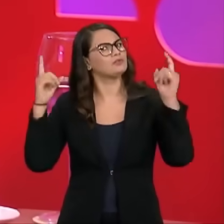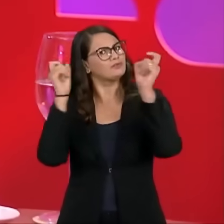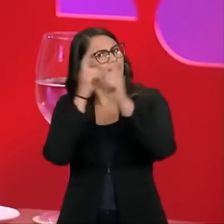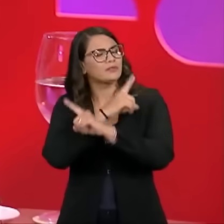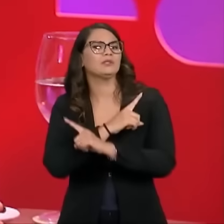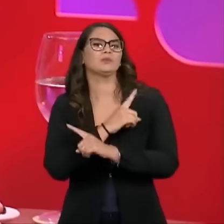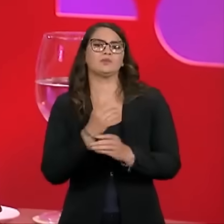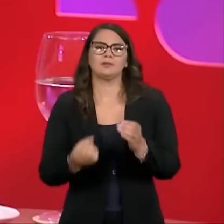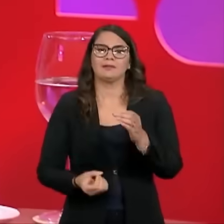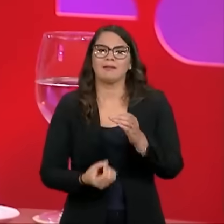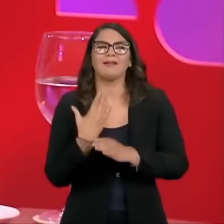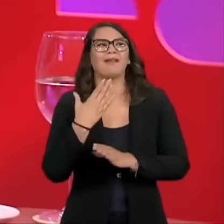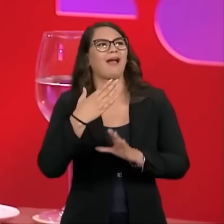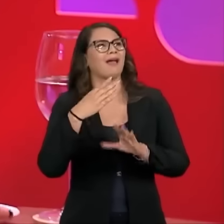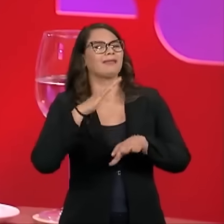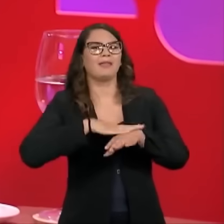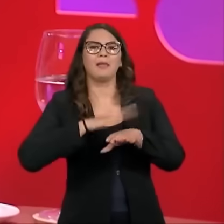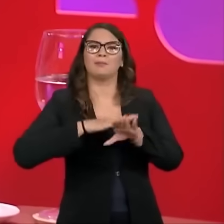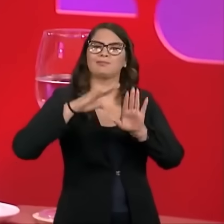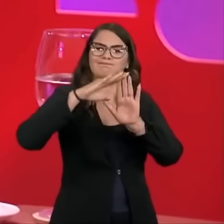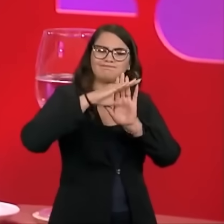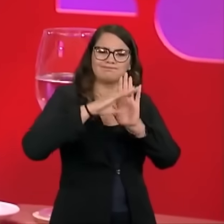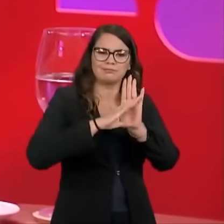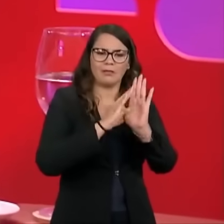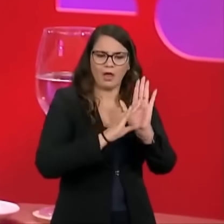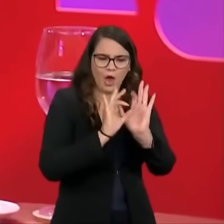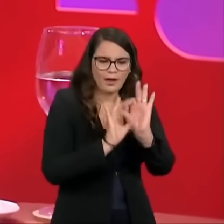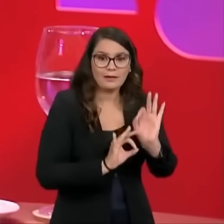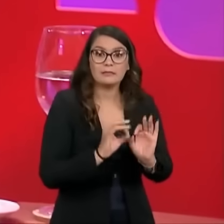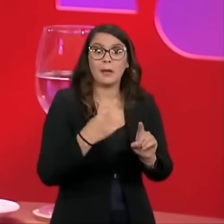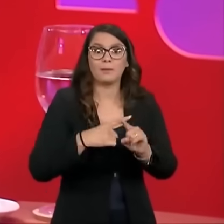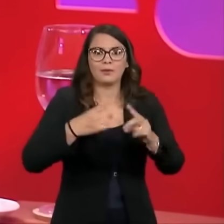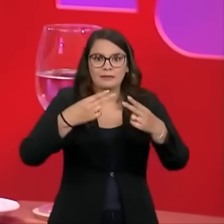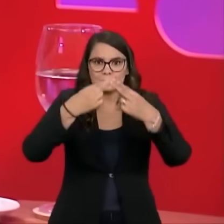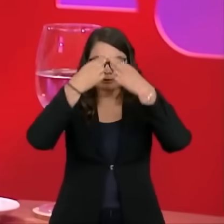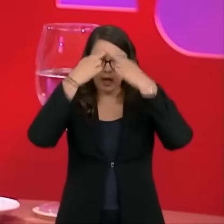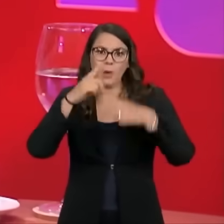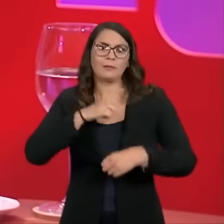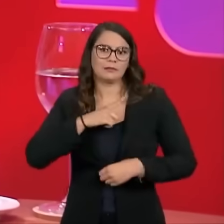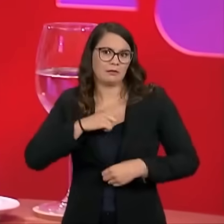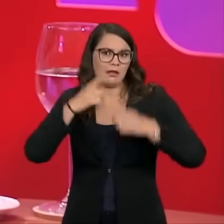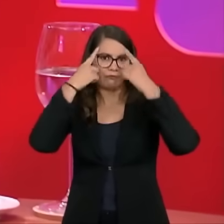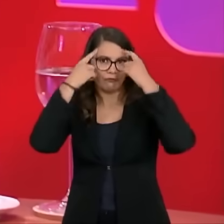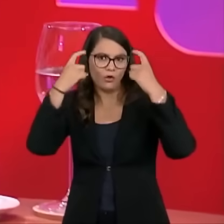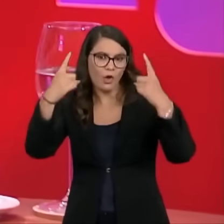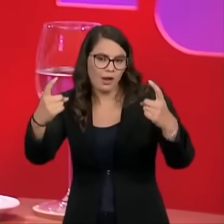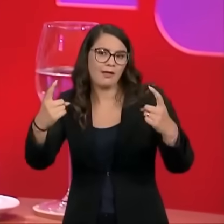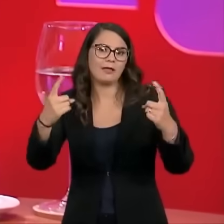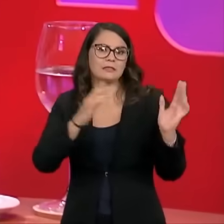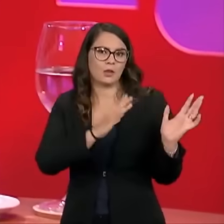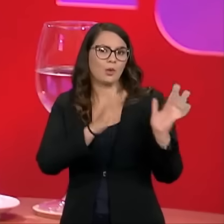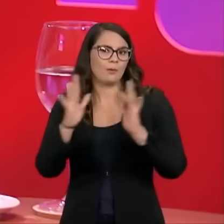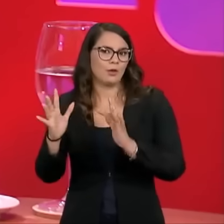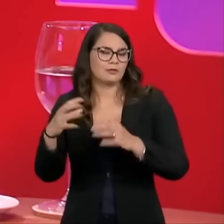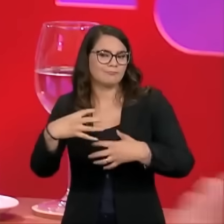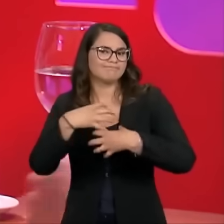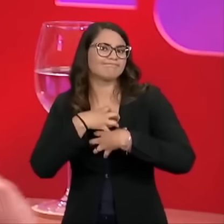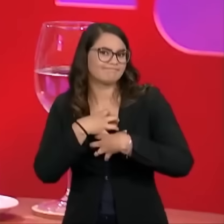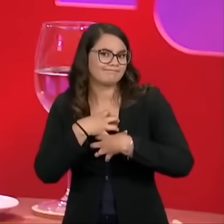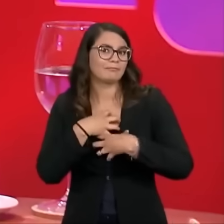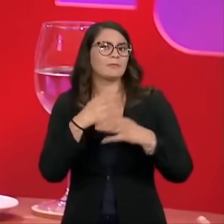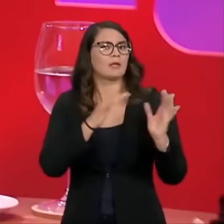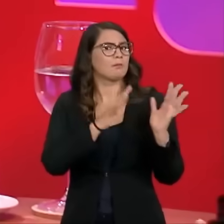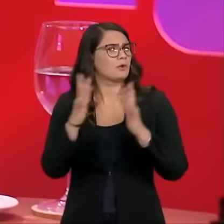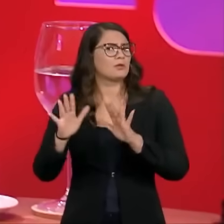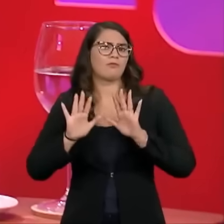construir uma cronologia desse processo por conta do trauma mesmo e da violência à qual esse processo me submeteu e esse